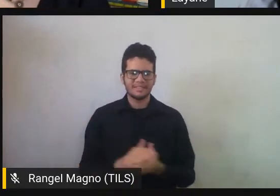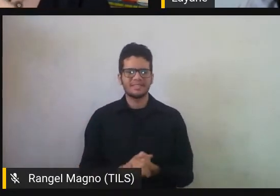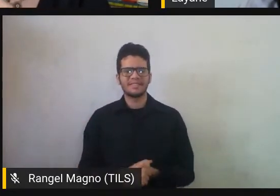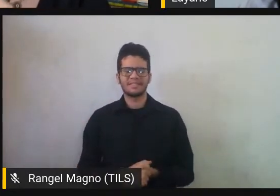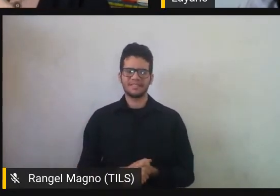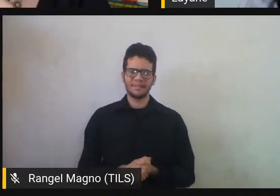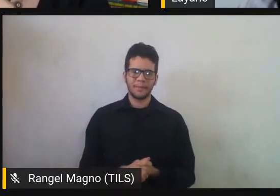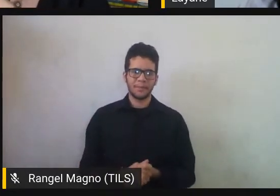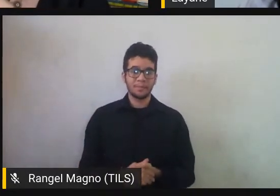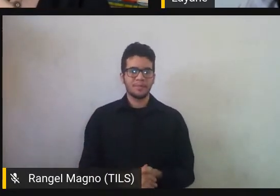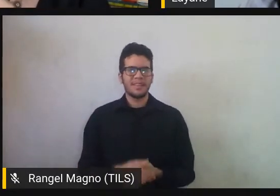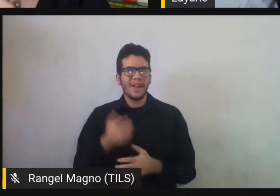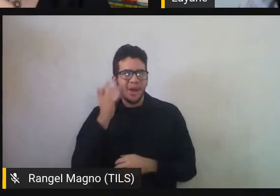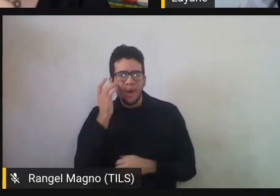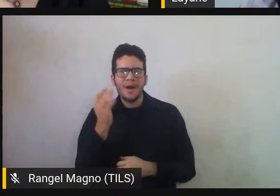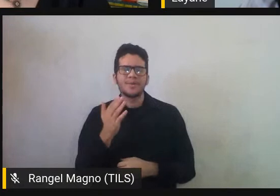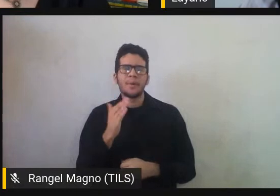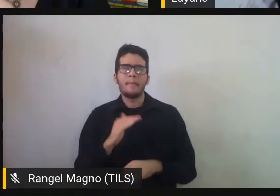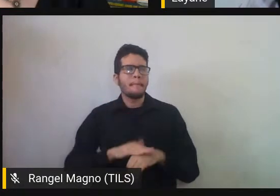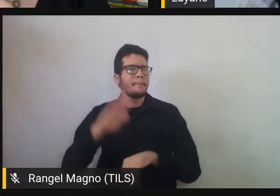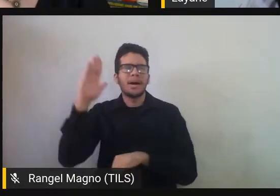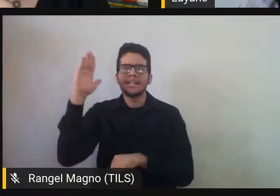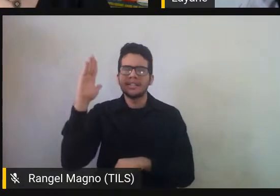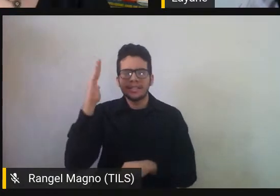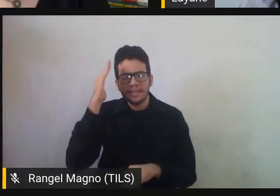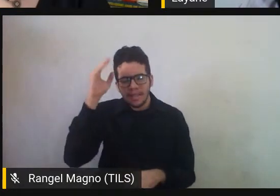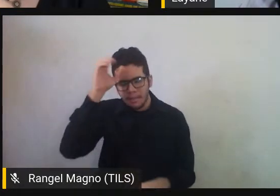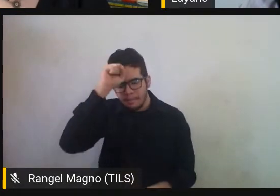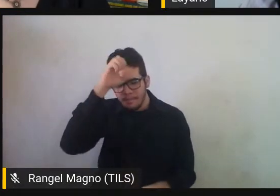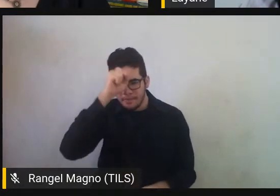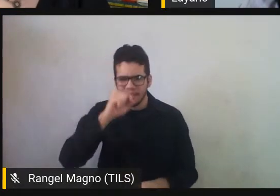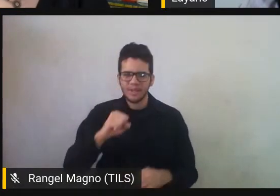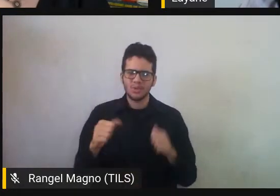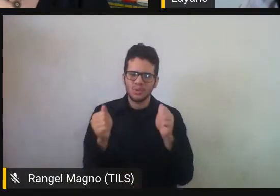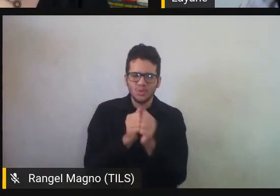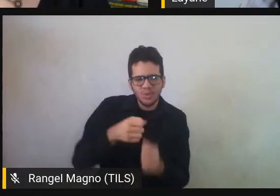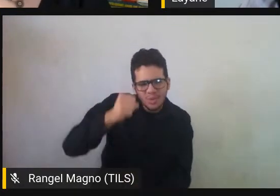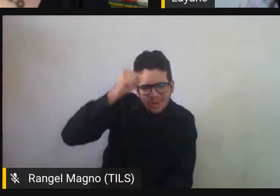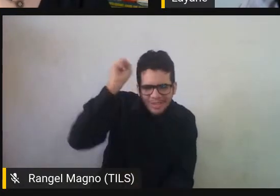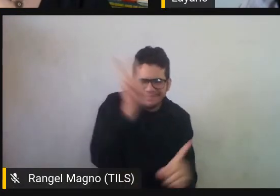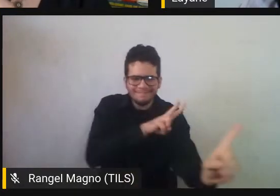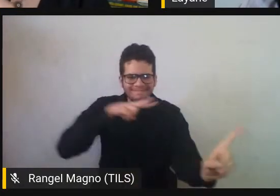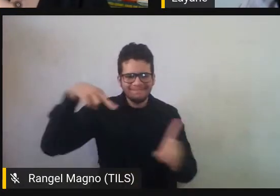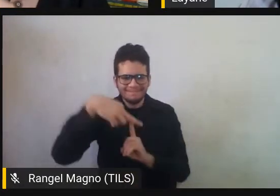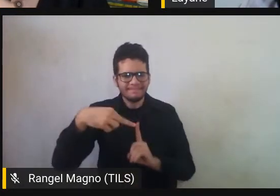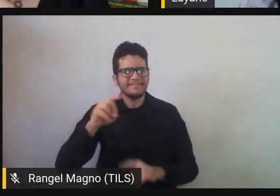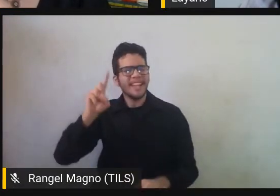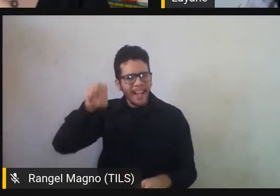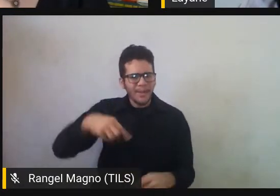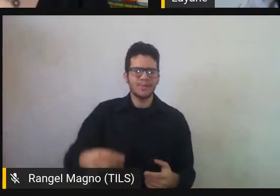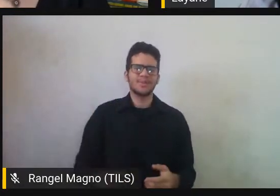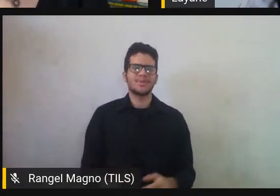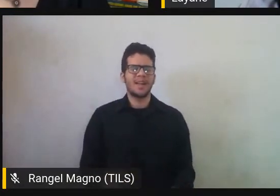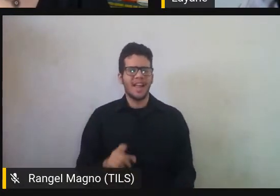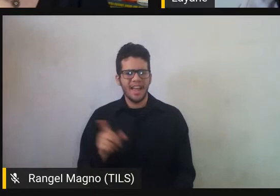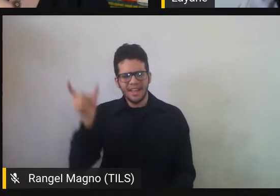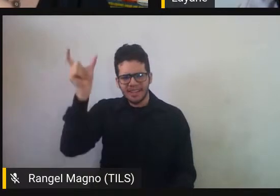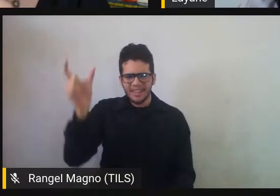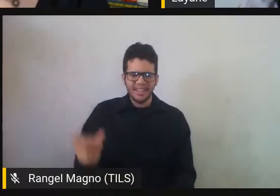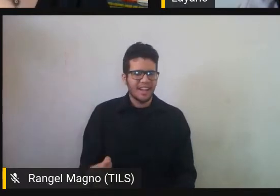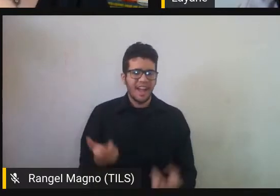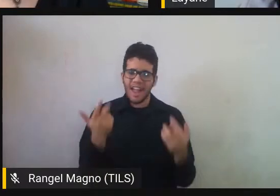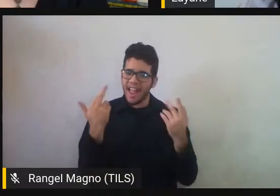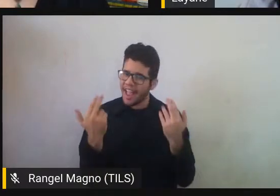acho que o que eu mais aprendo com o Sossi é isso ele é um linguista exatamente como nós